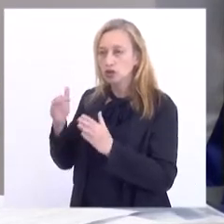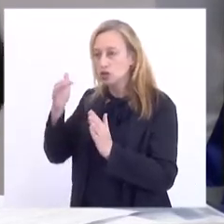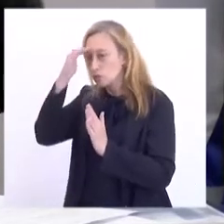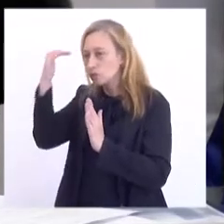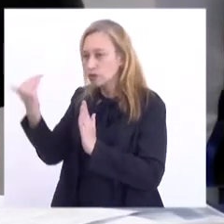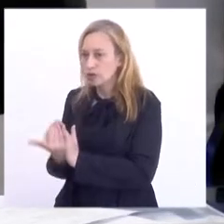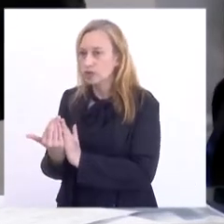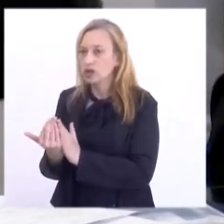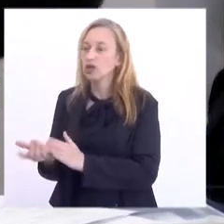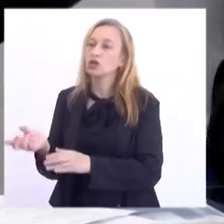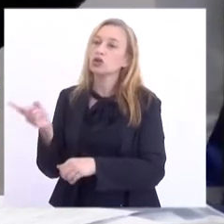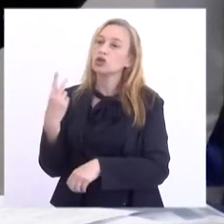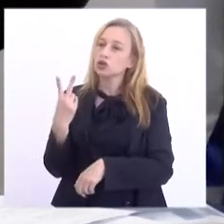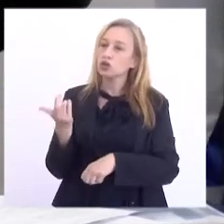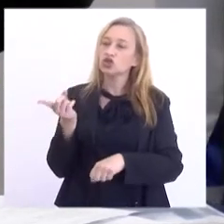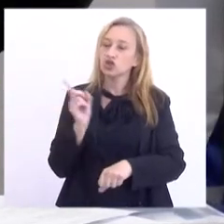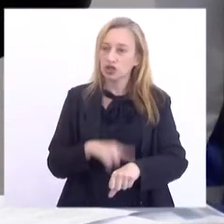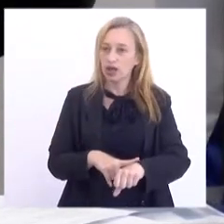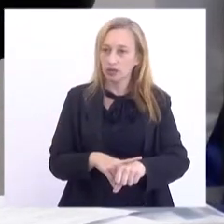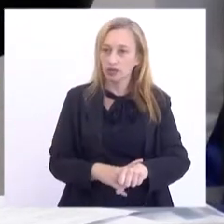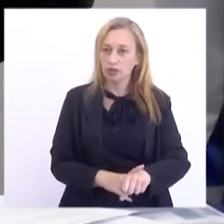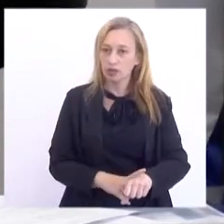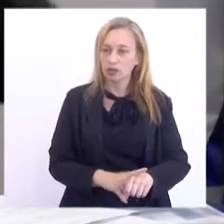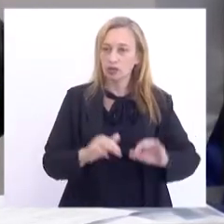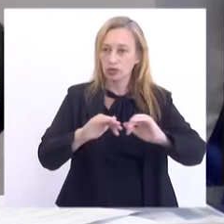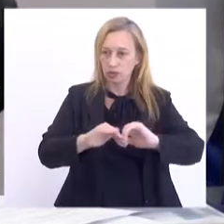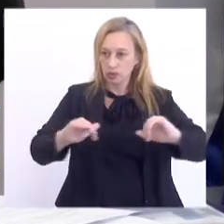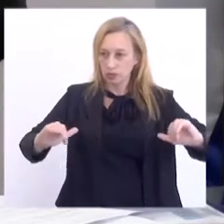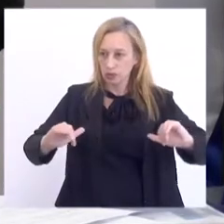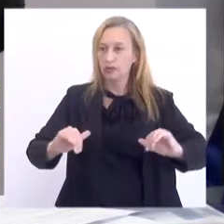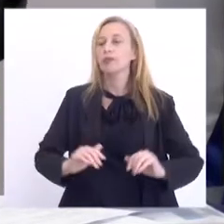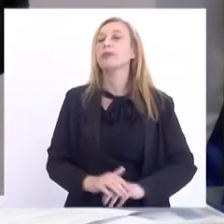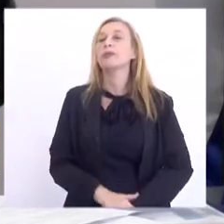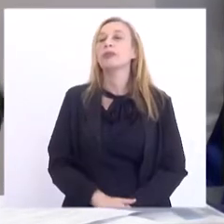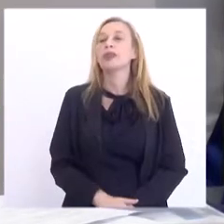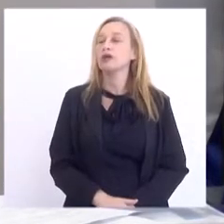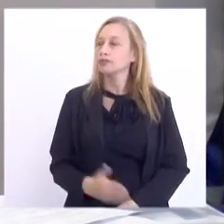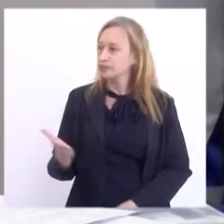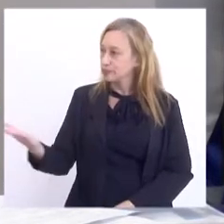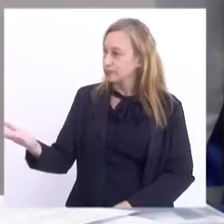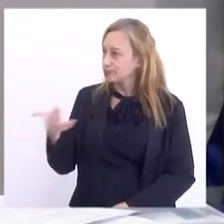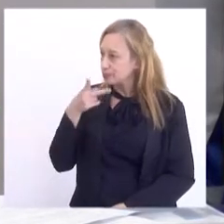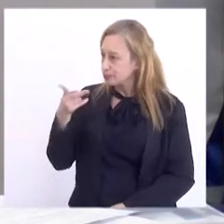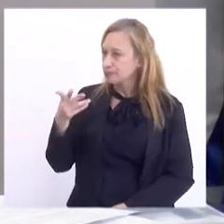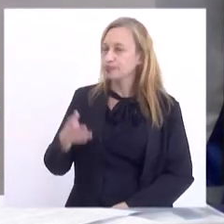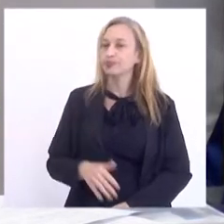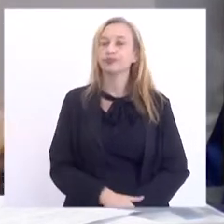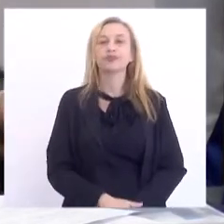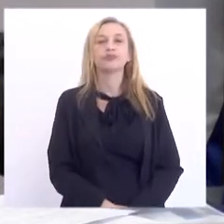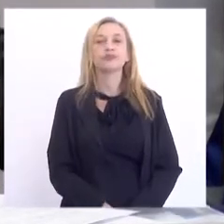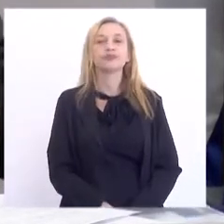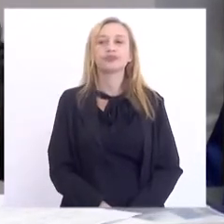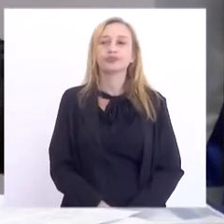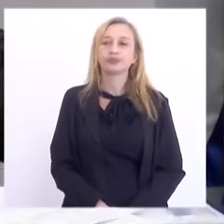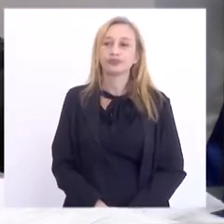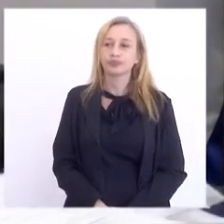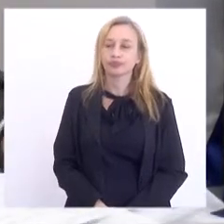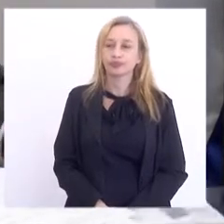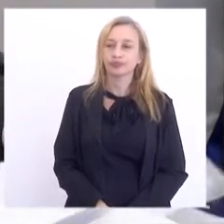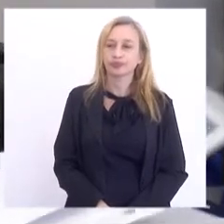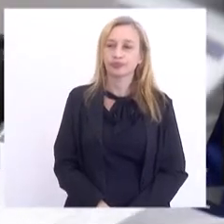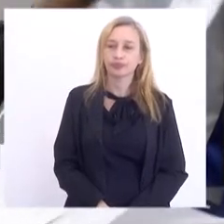dois tempos distintos então por favor Oi